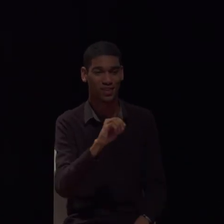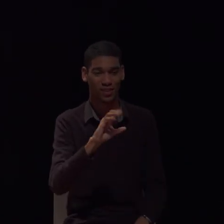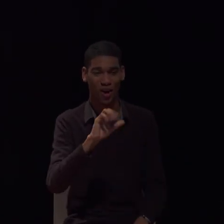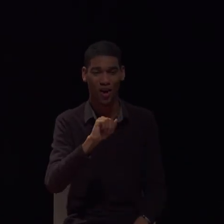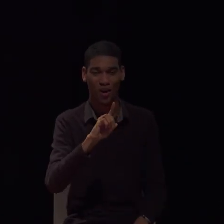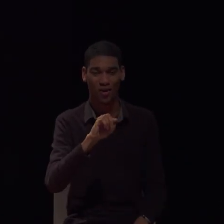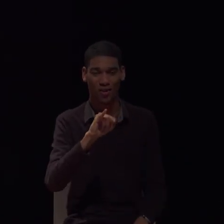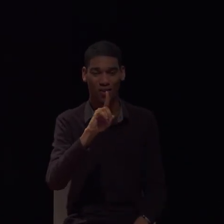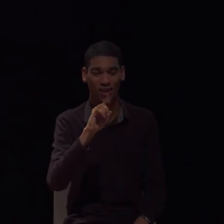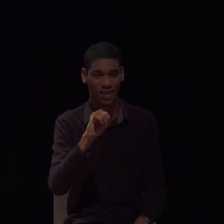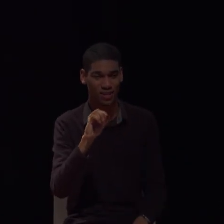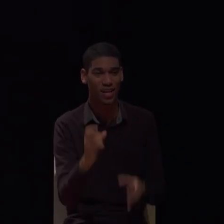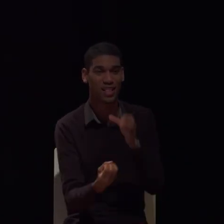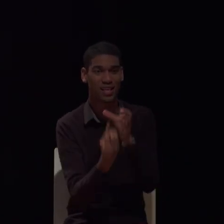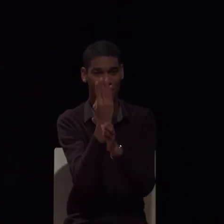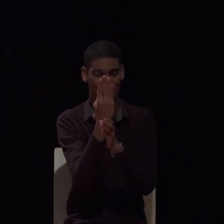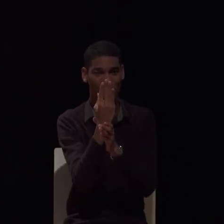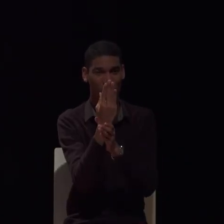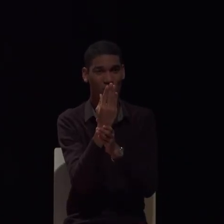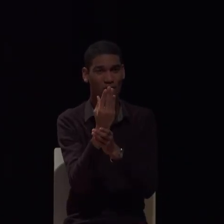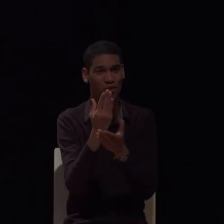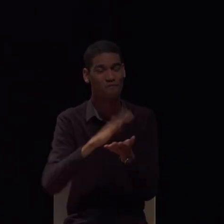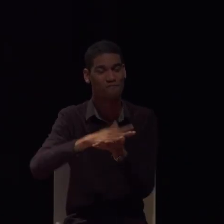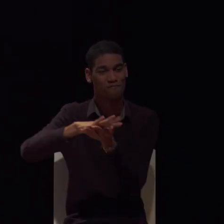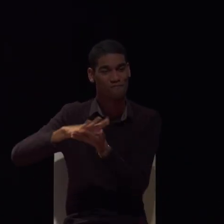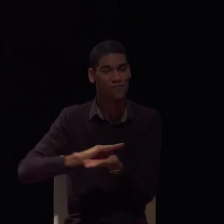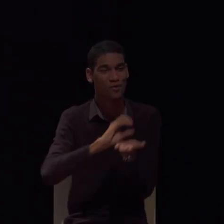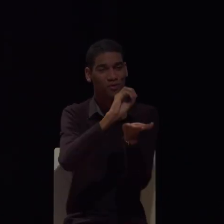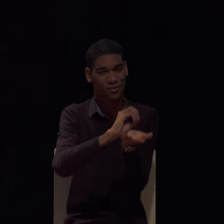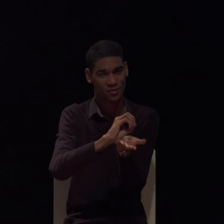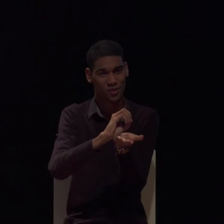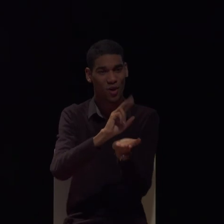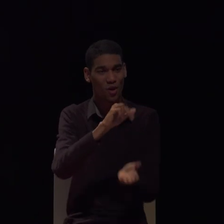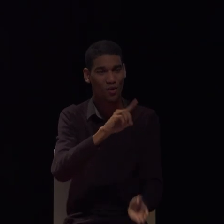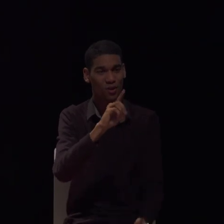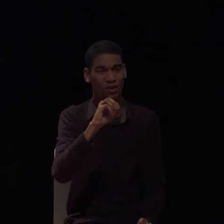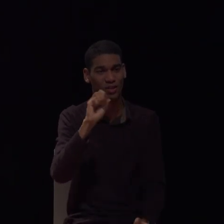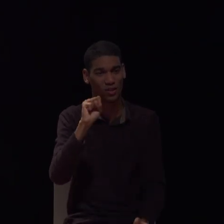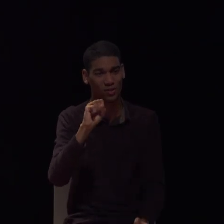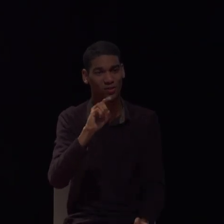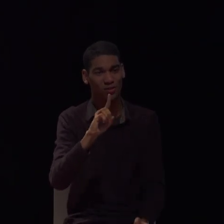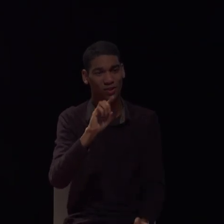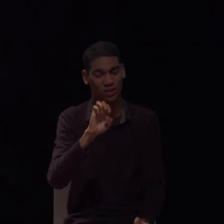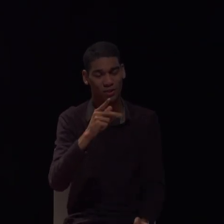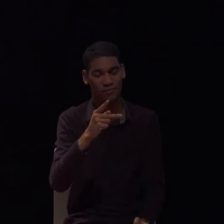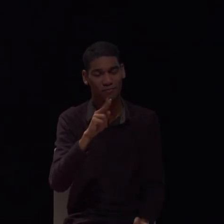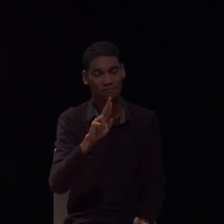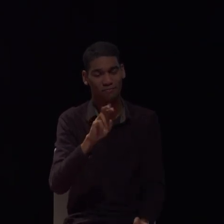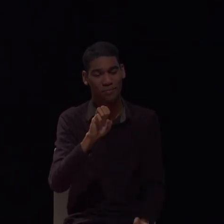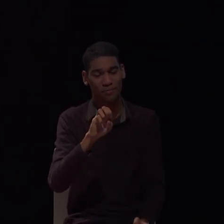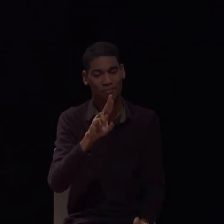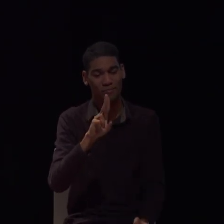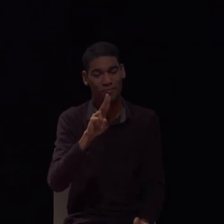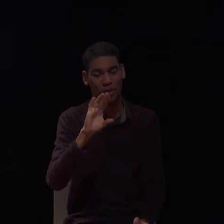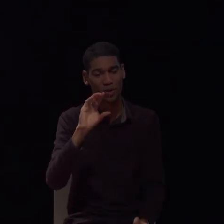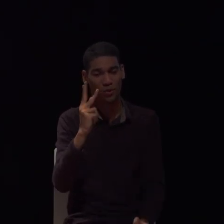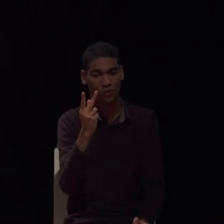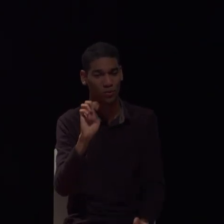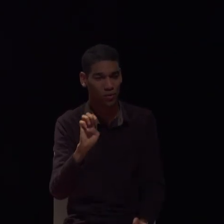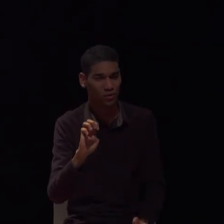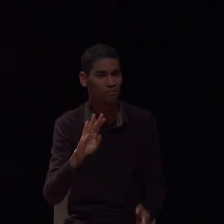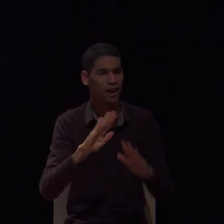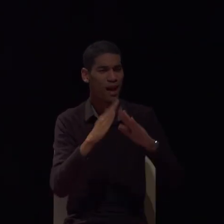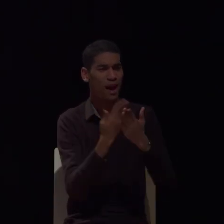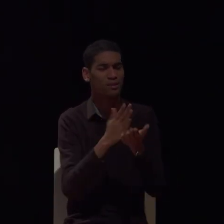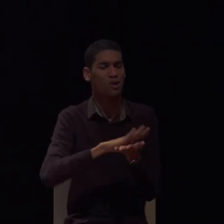unidos do peruche com a importância da escola de samba com a